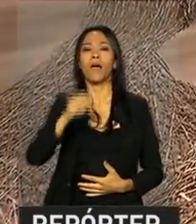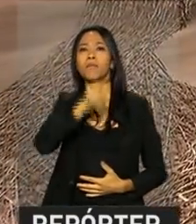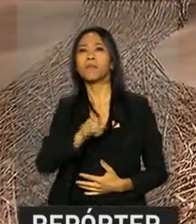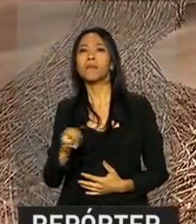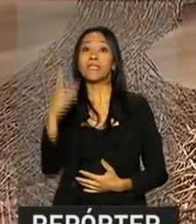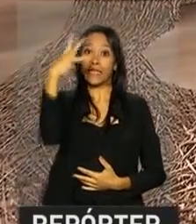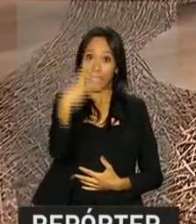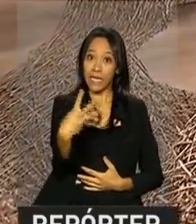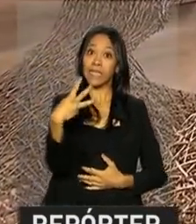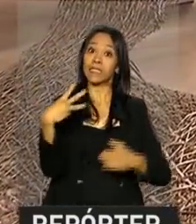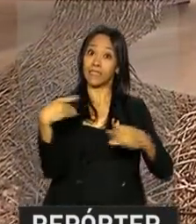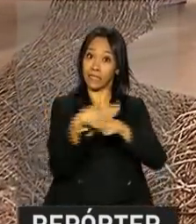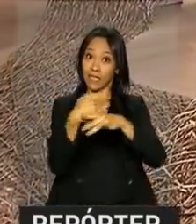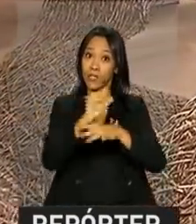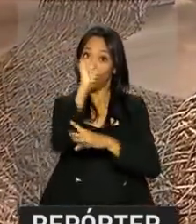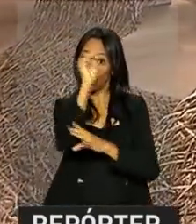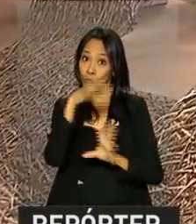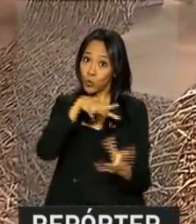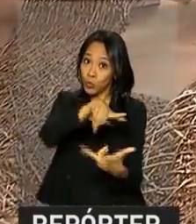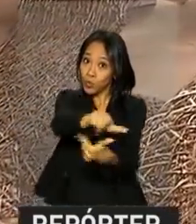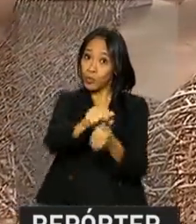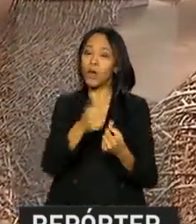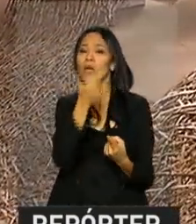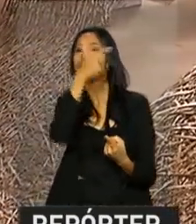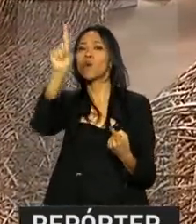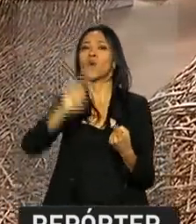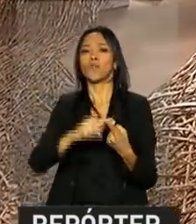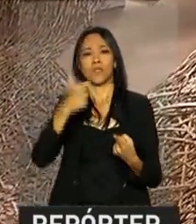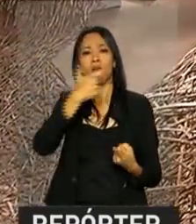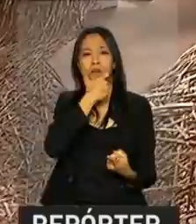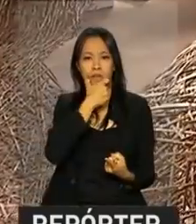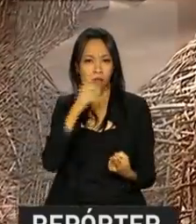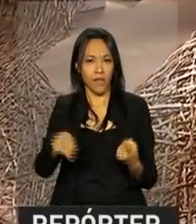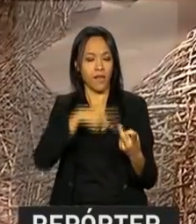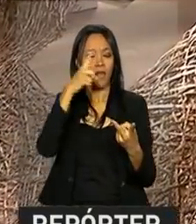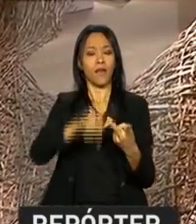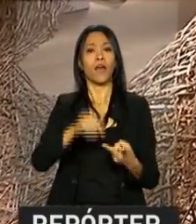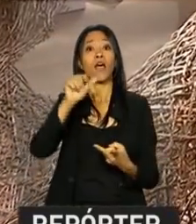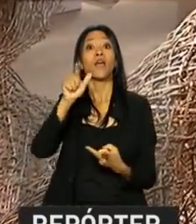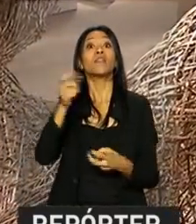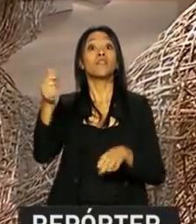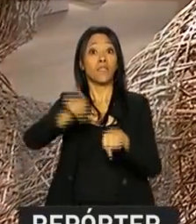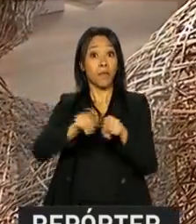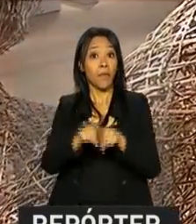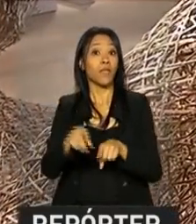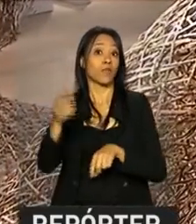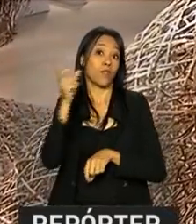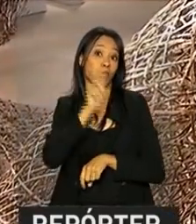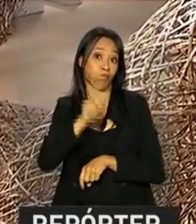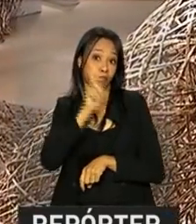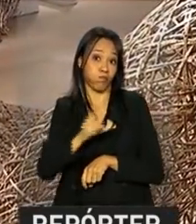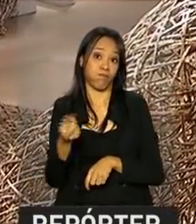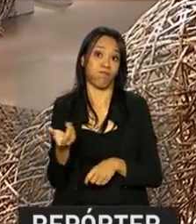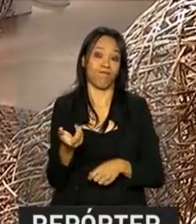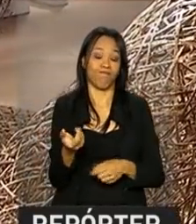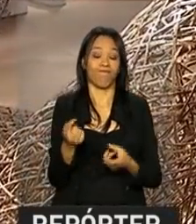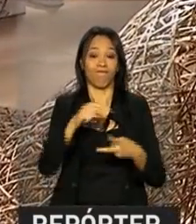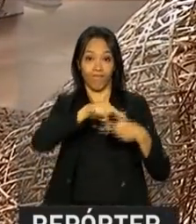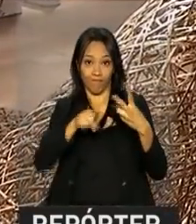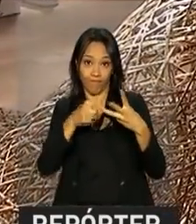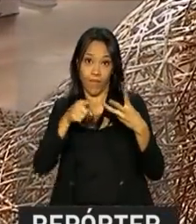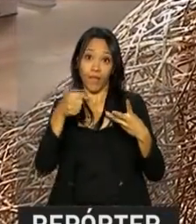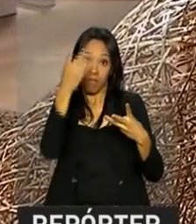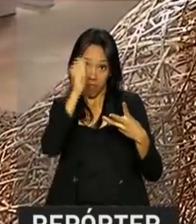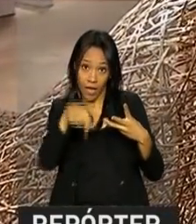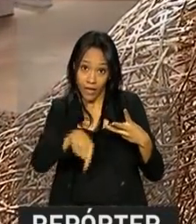mundo a ter um espaço como este. As outras serão Londres, na Inglaterra, e Los Angeles, nos Estados Unidos. A capital